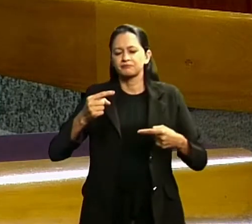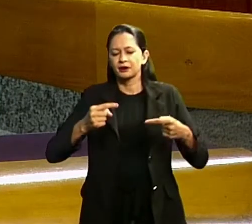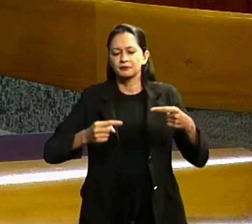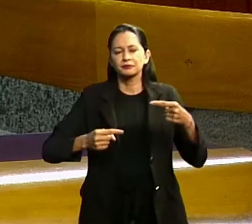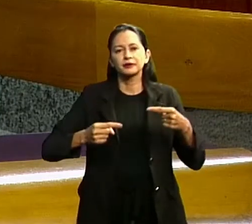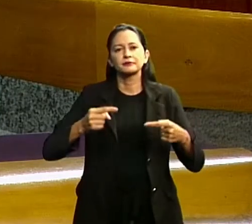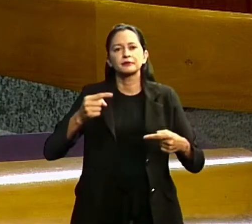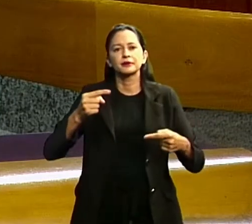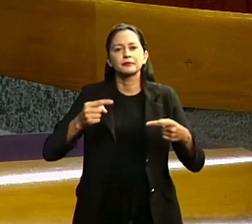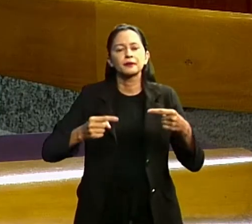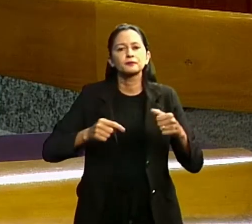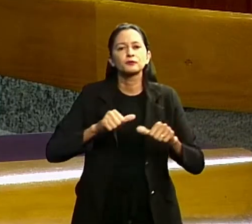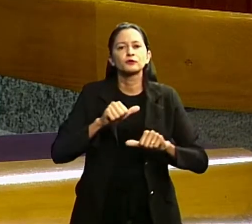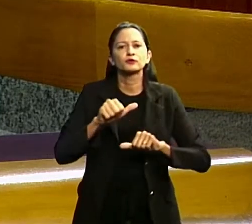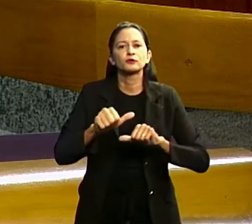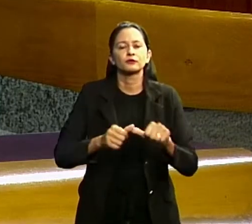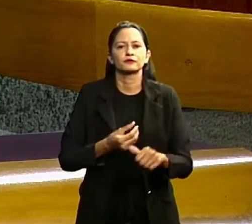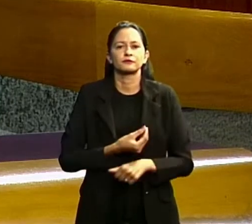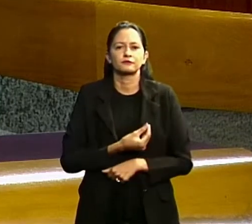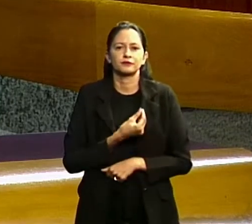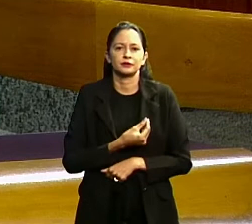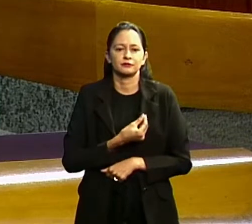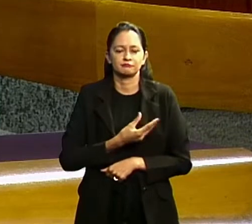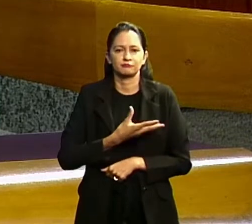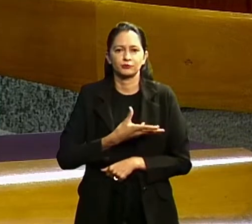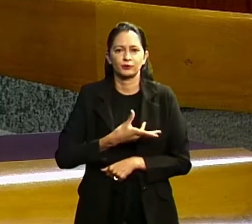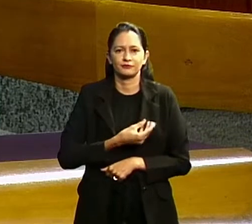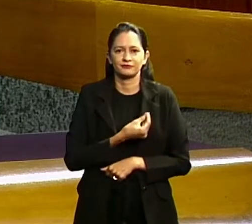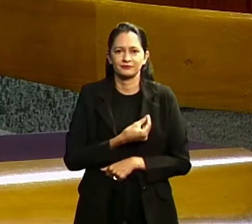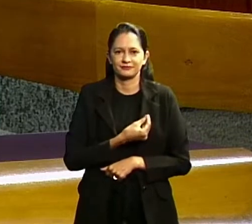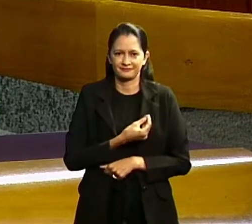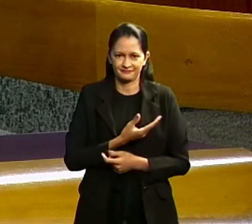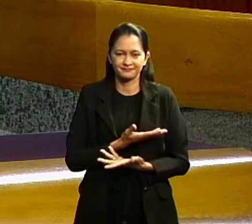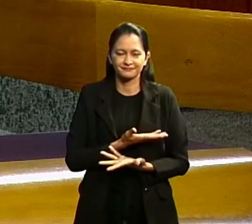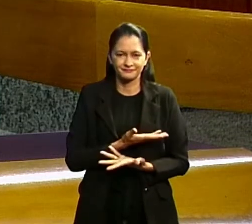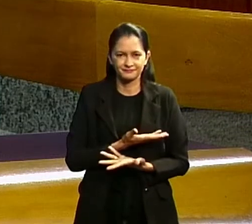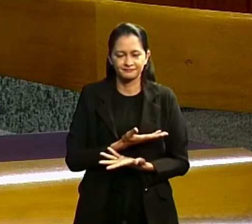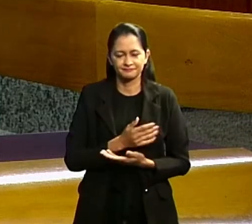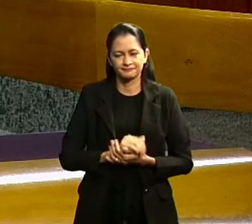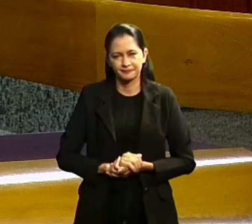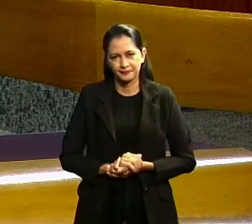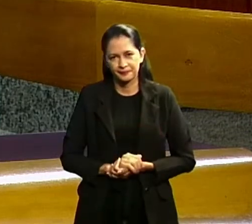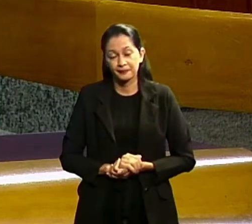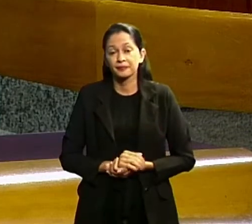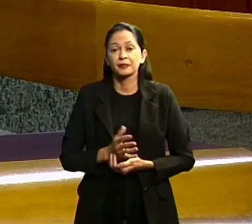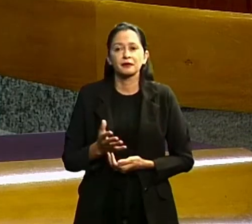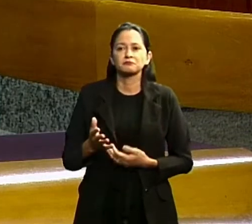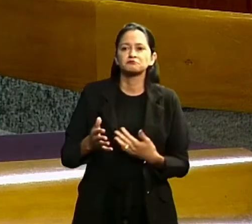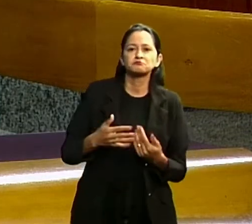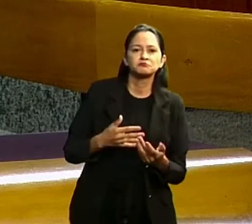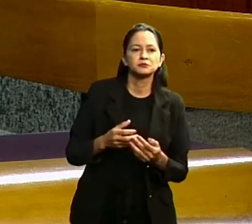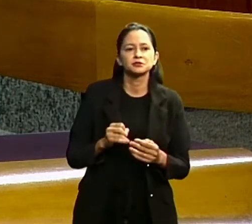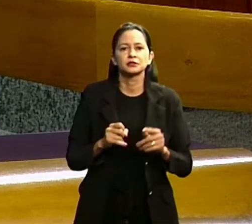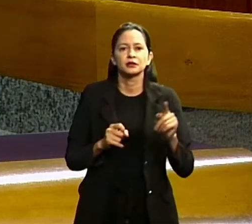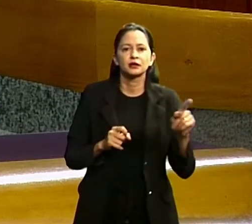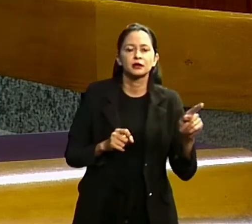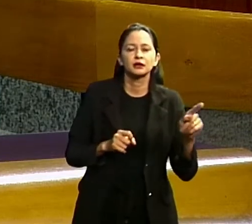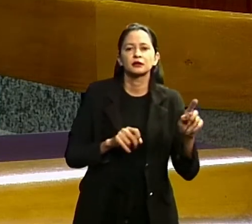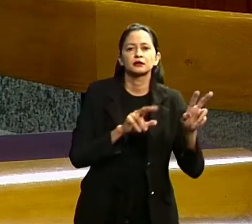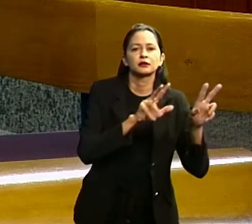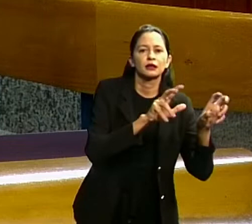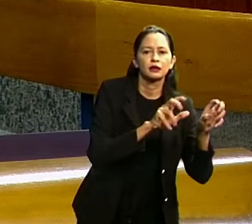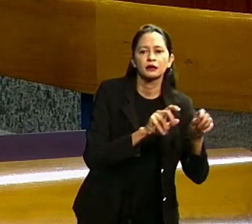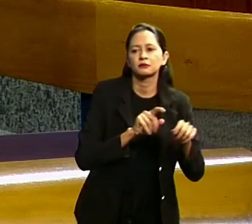mudar a qualidade de vida daquelas pessoas que nos confiaram os seus votos. Independente do vereador que luta por